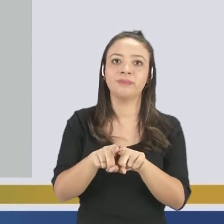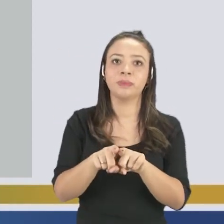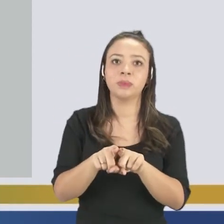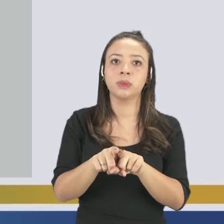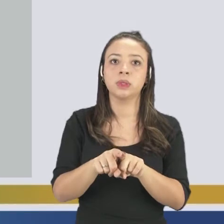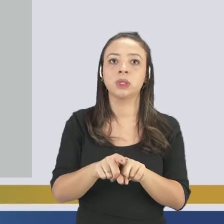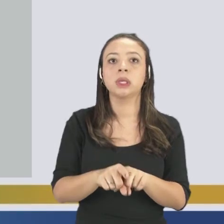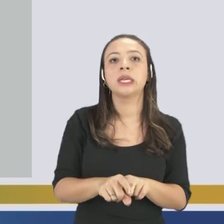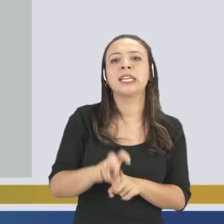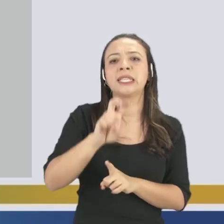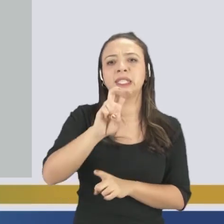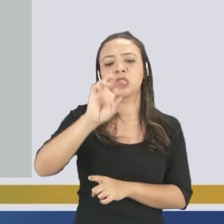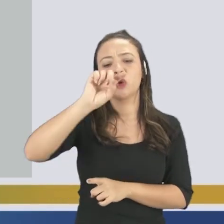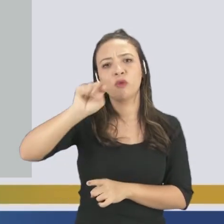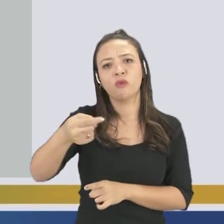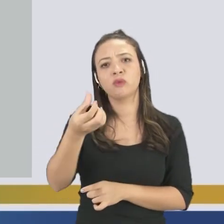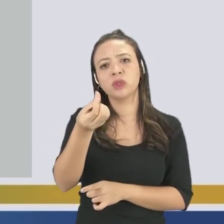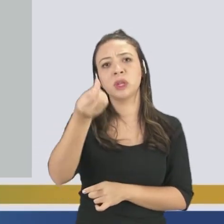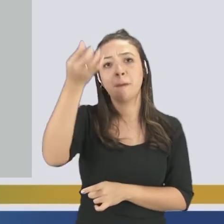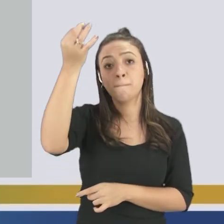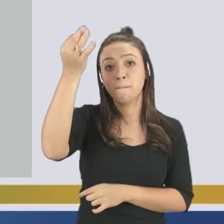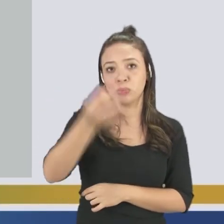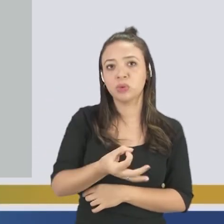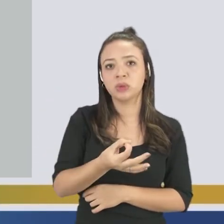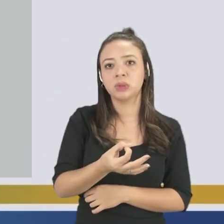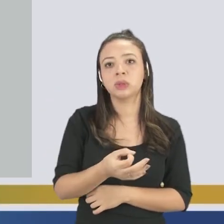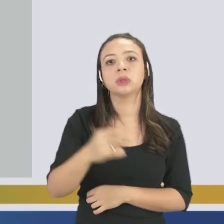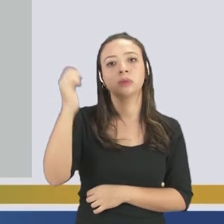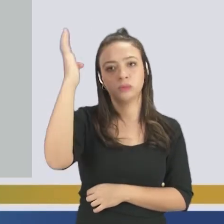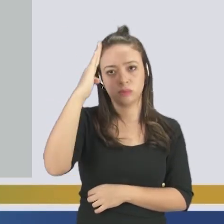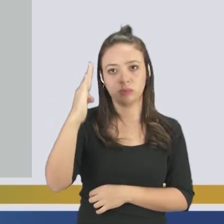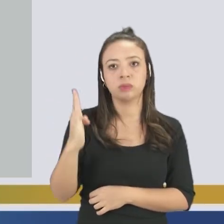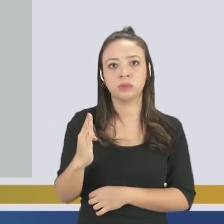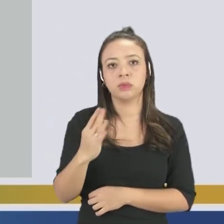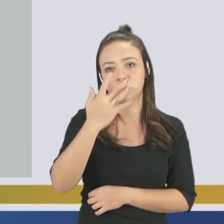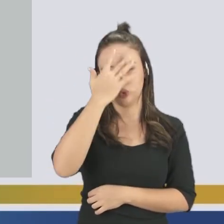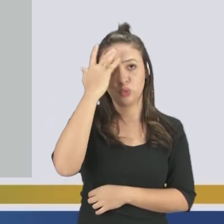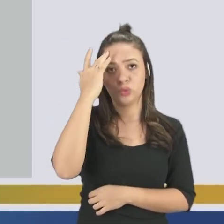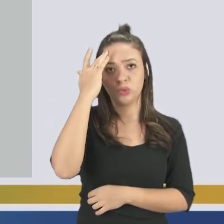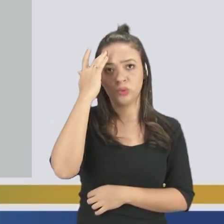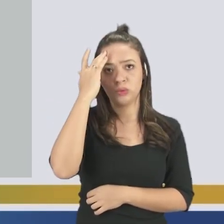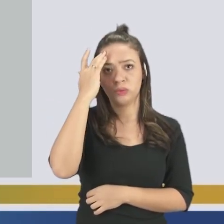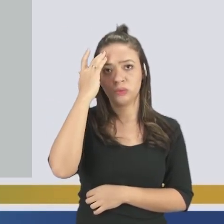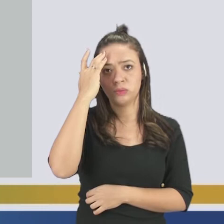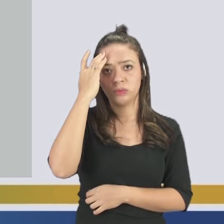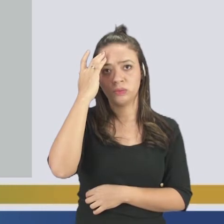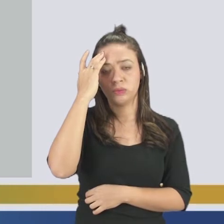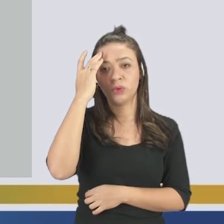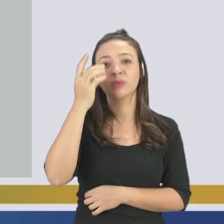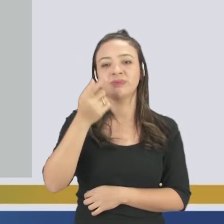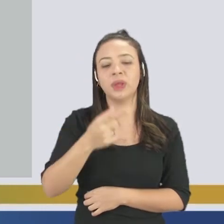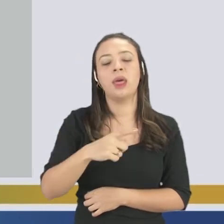ou equivalente a 5,6% dos brasileiros, vivem com menos de